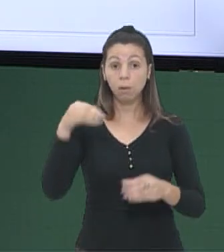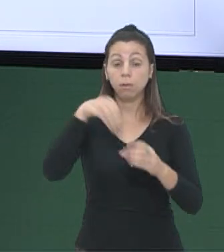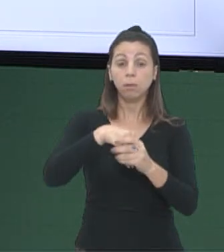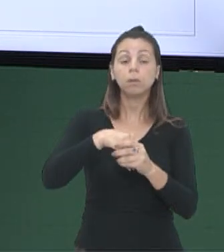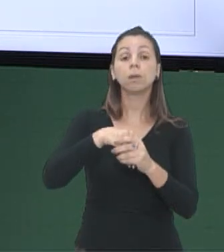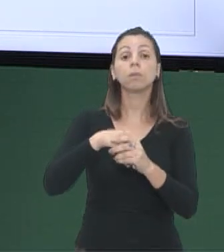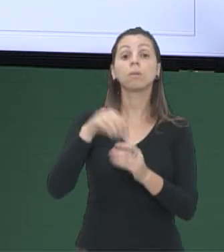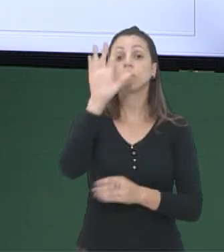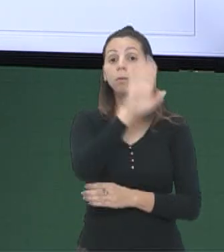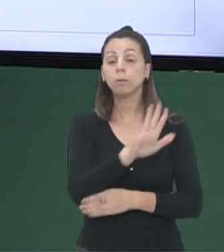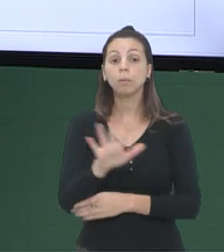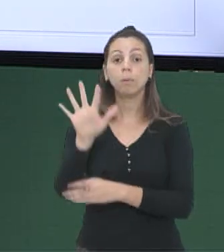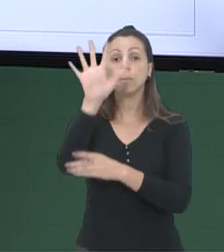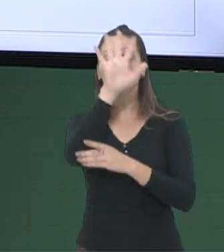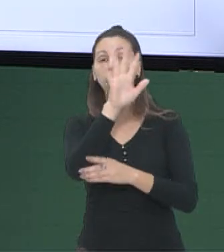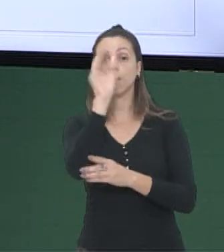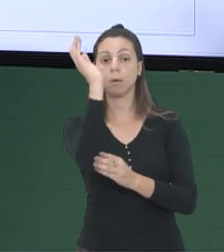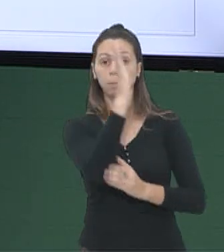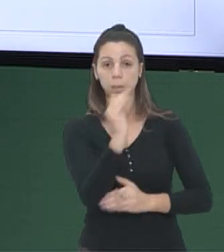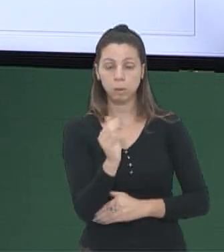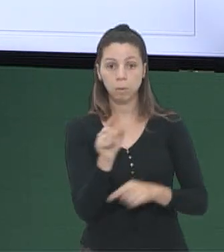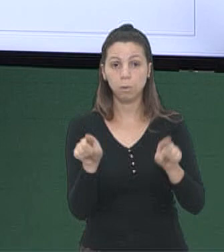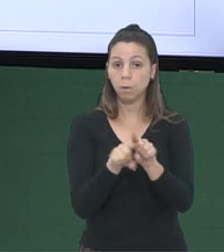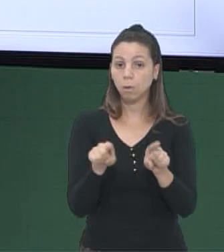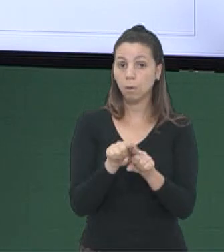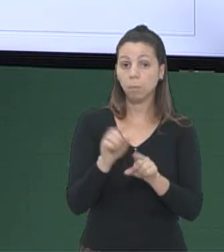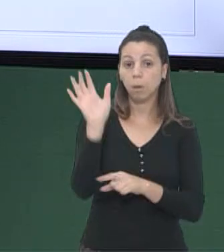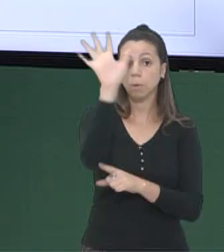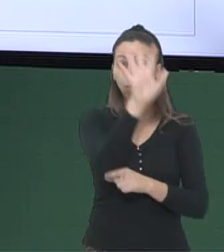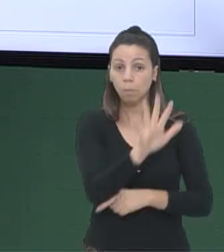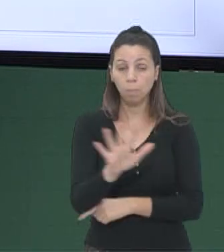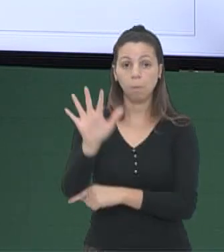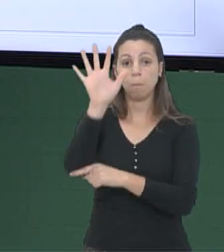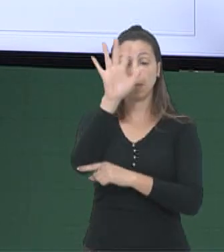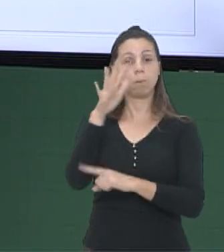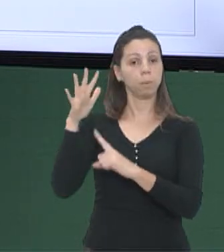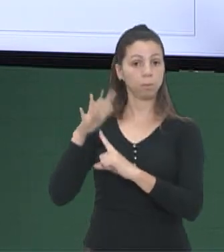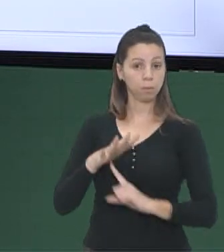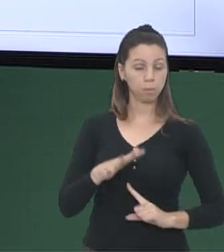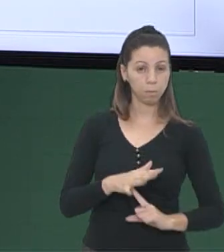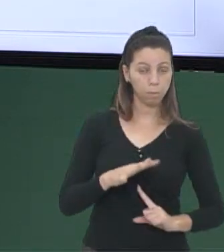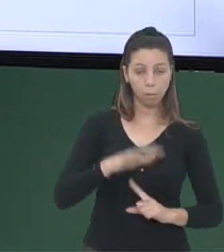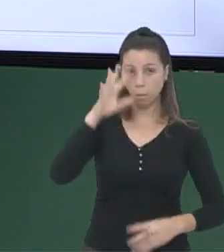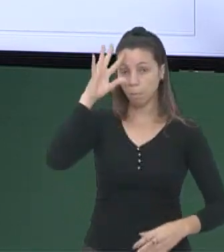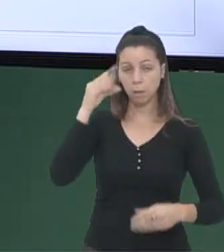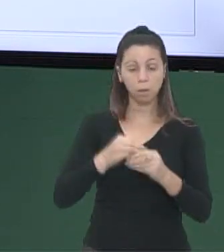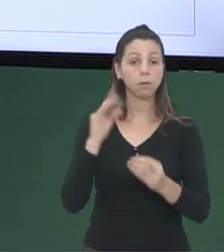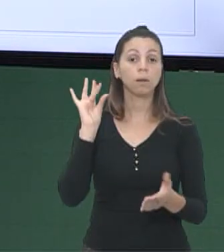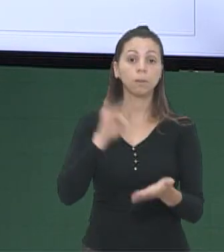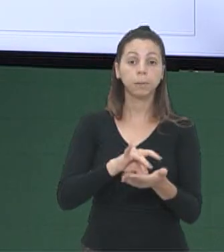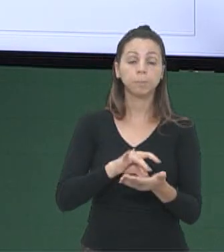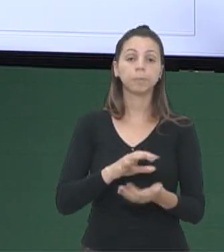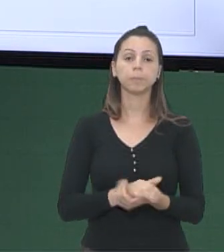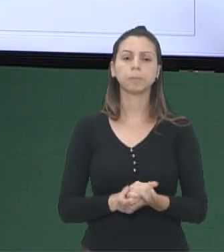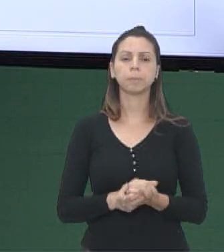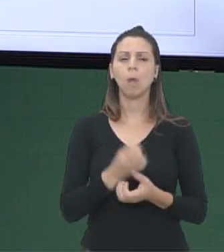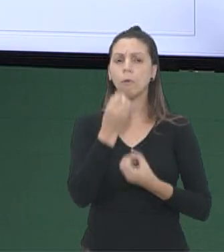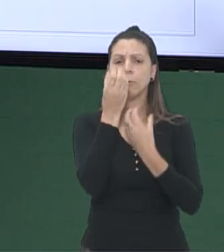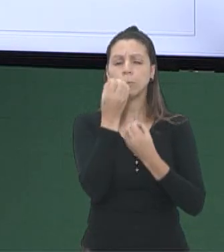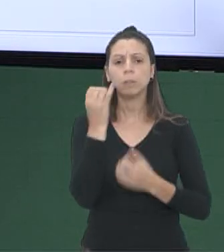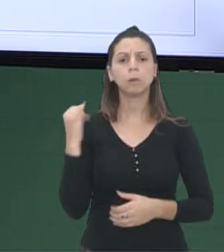do Paraná possibilita também a você uma real compreensão da realidade. E mais uma informação que está ali bem